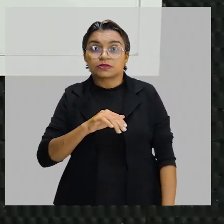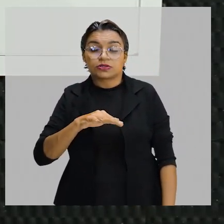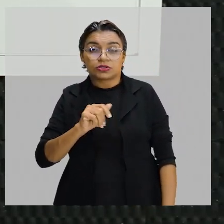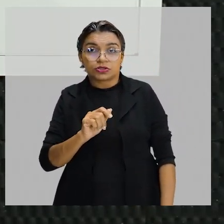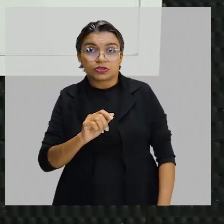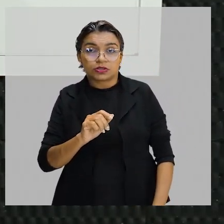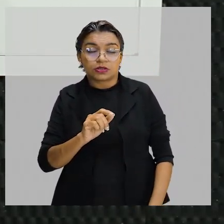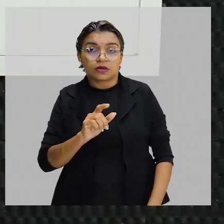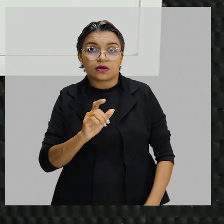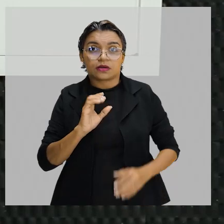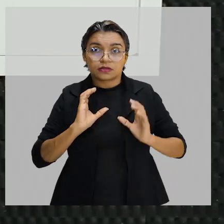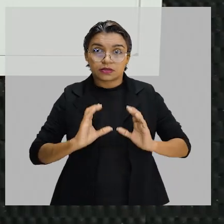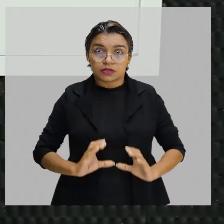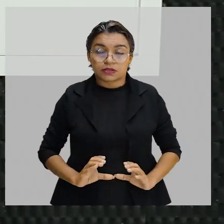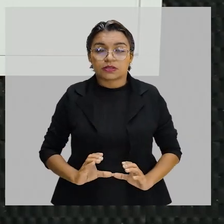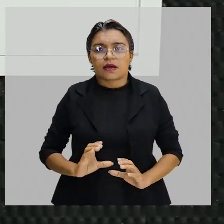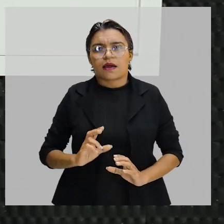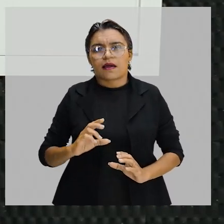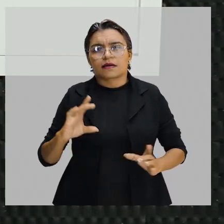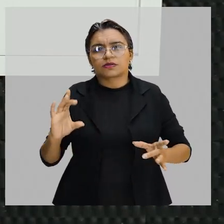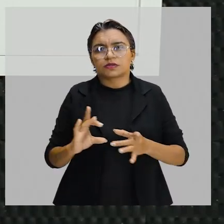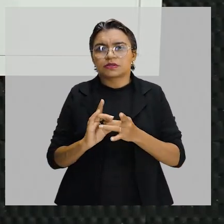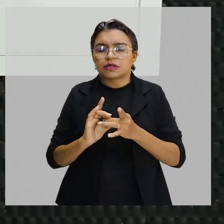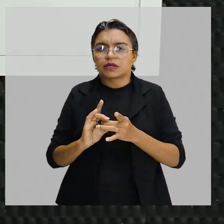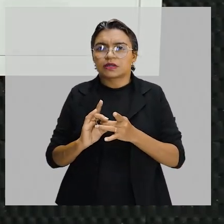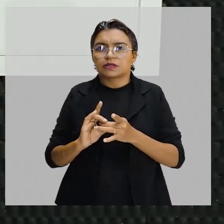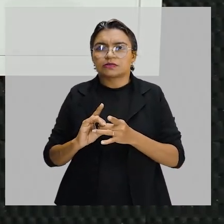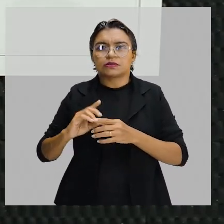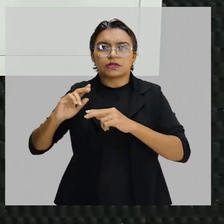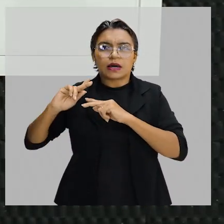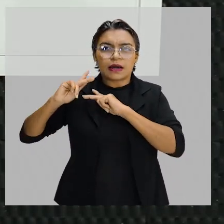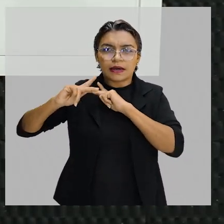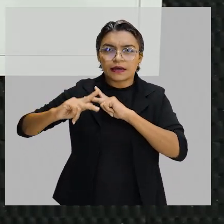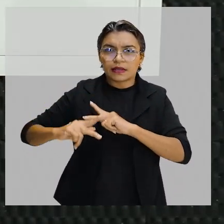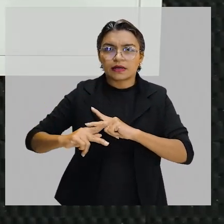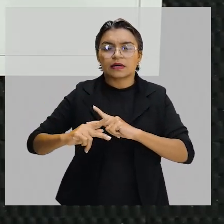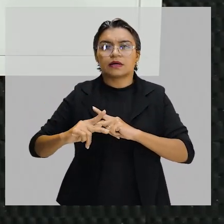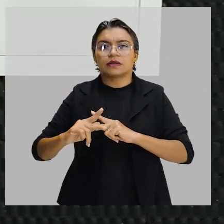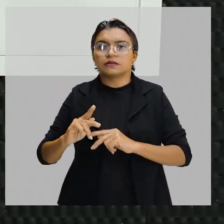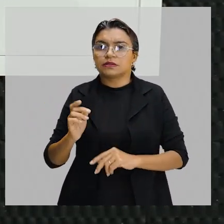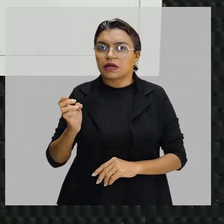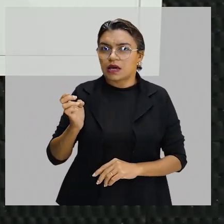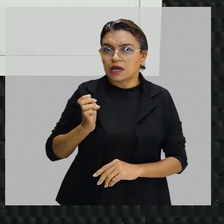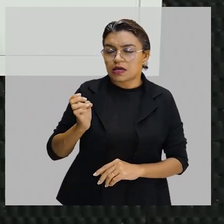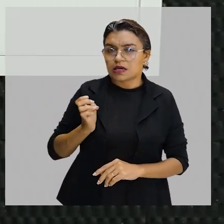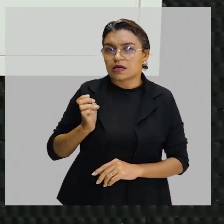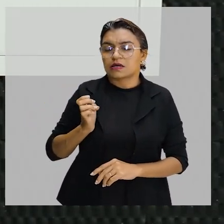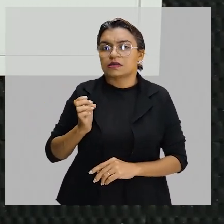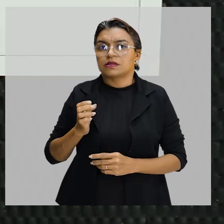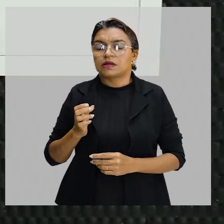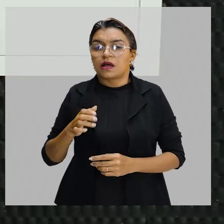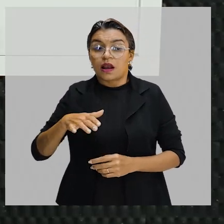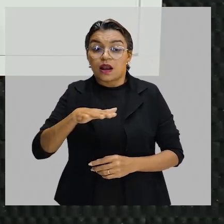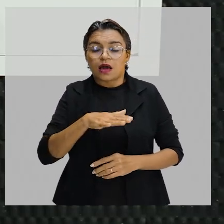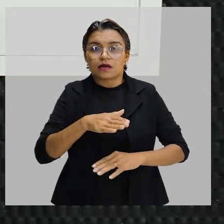aí a questões da hereditariedade e de posses, né, de riqueza no mundo